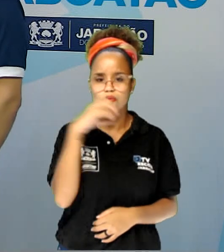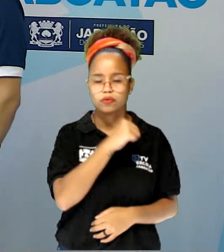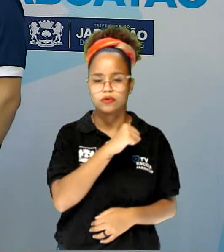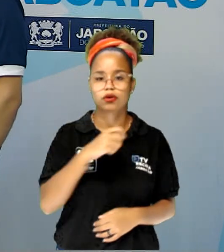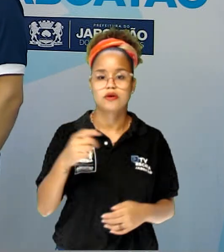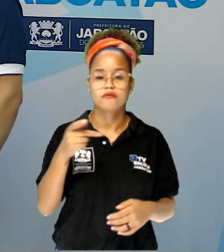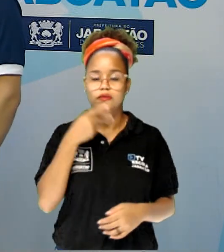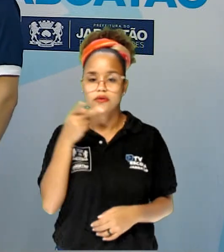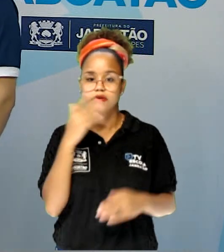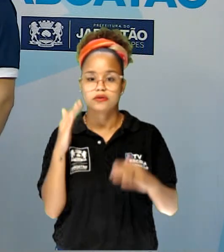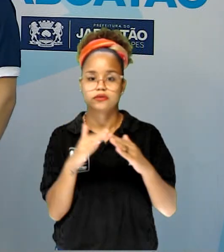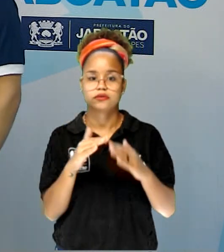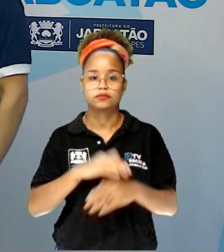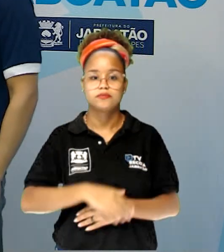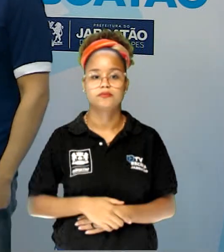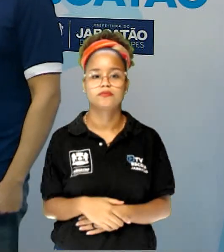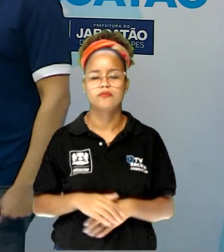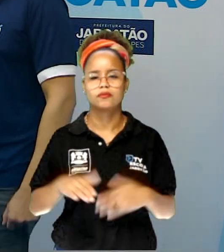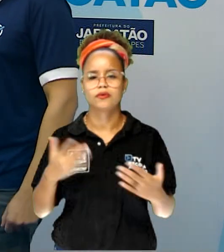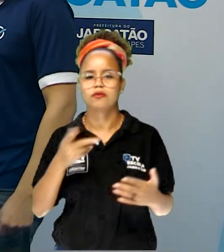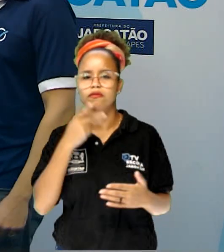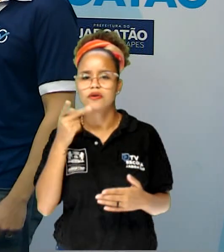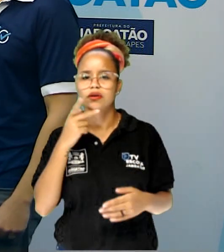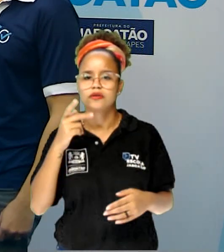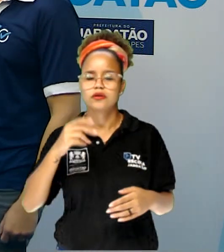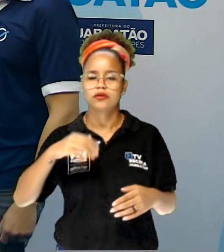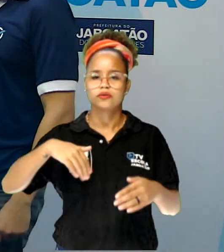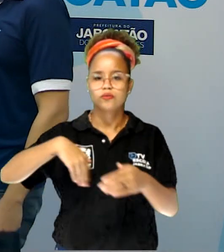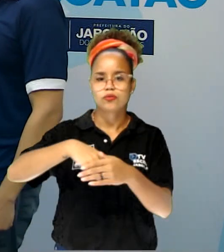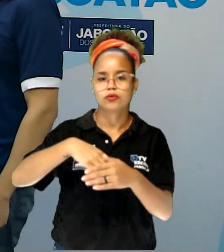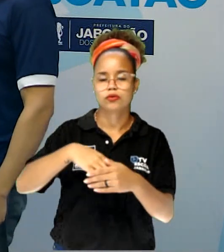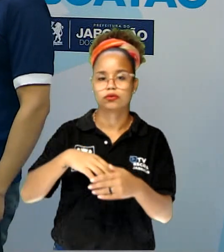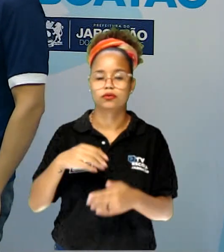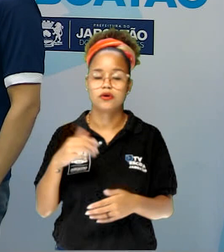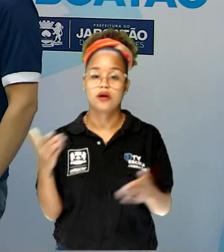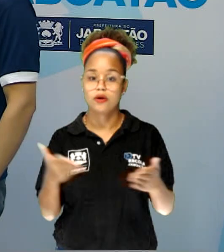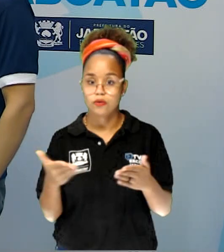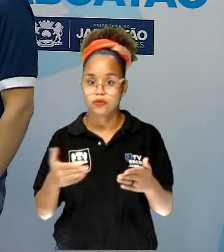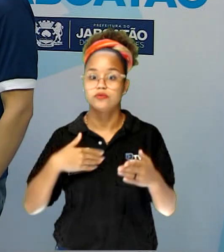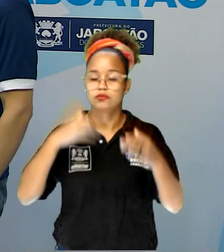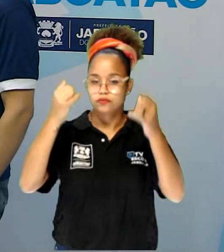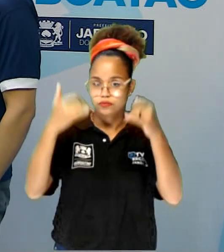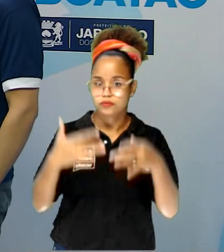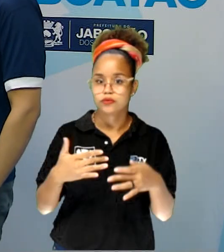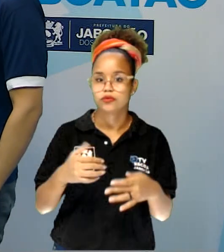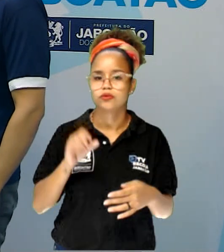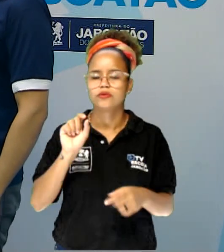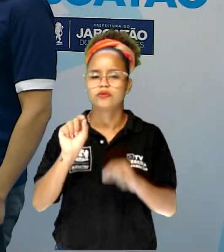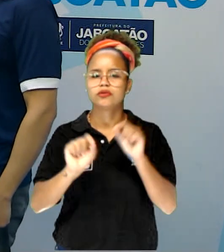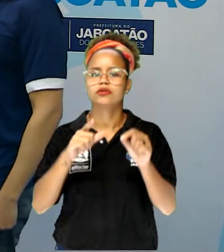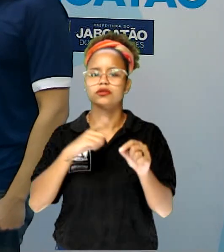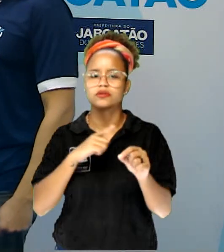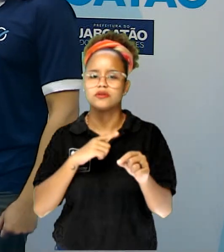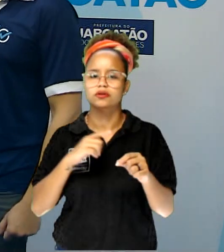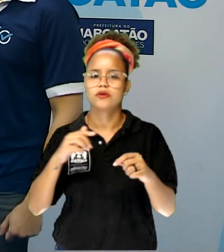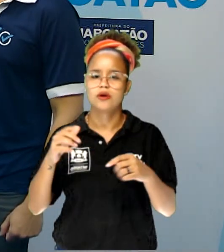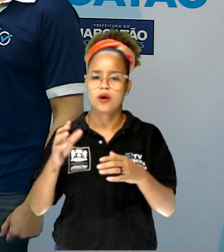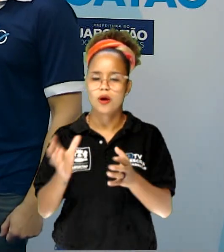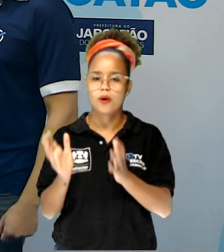casa. Aí quando ele vai falar das goleiras, é onde ele coloca essa parte que a gente viu agora. O que estiver à mão,